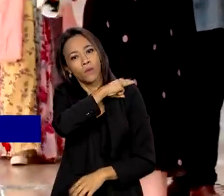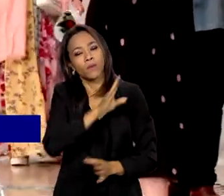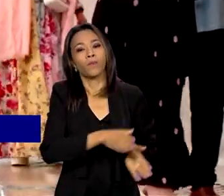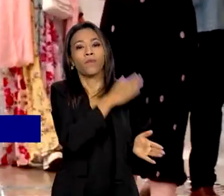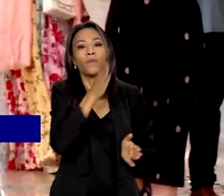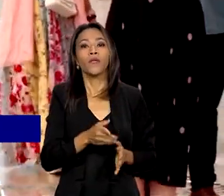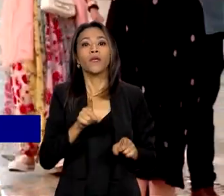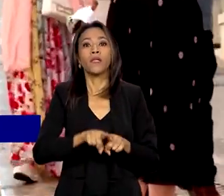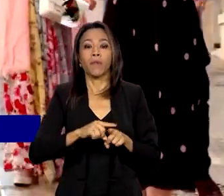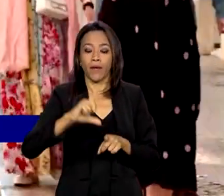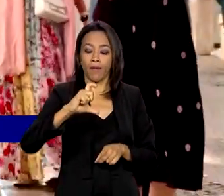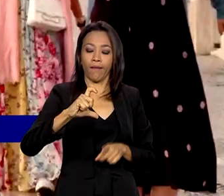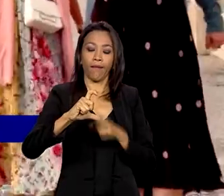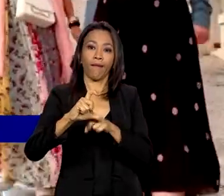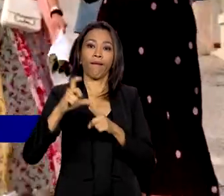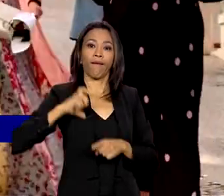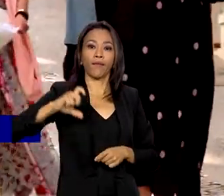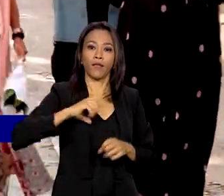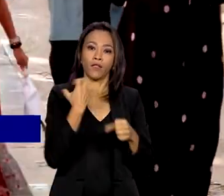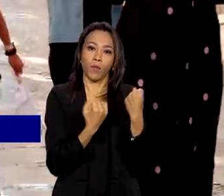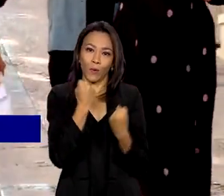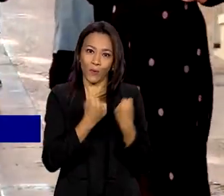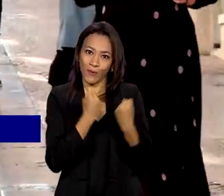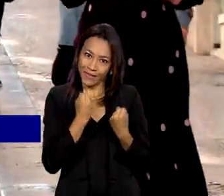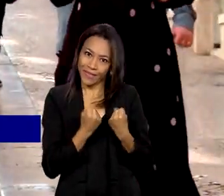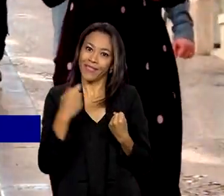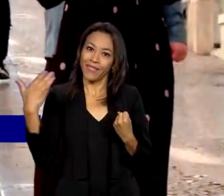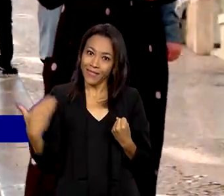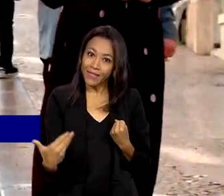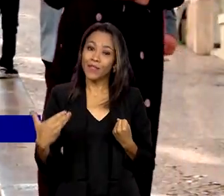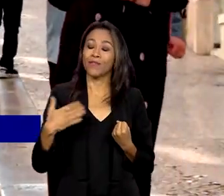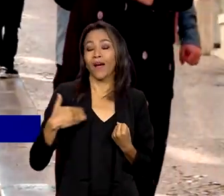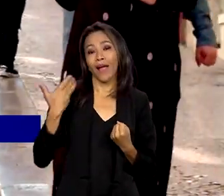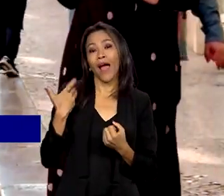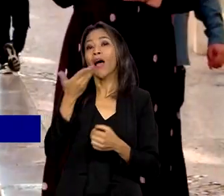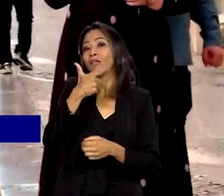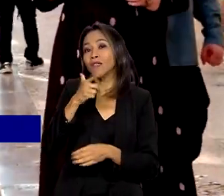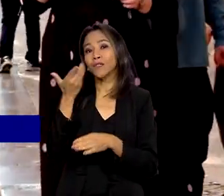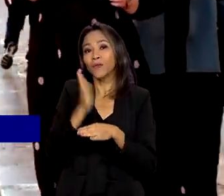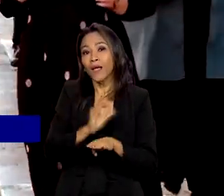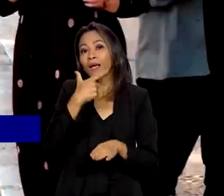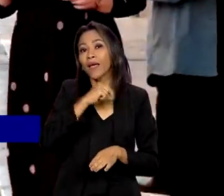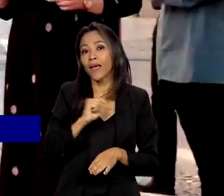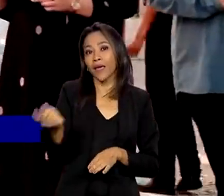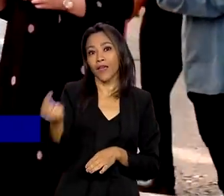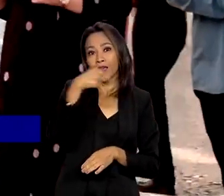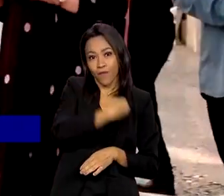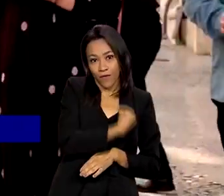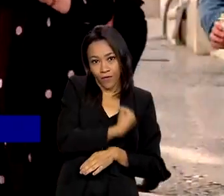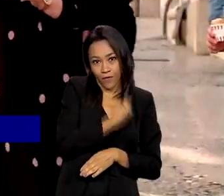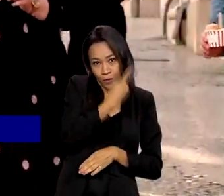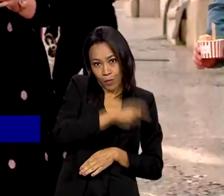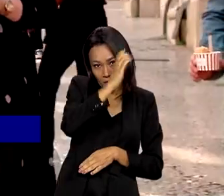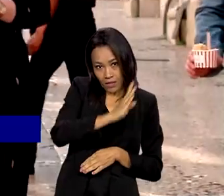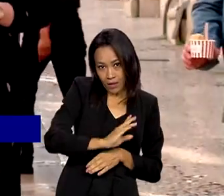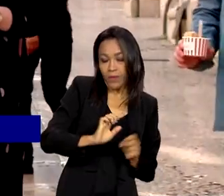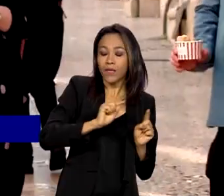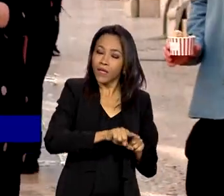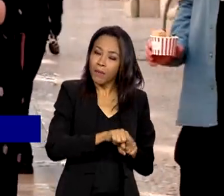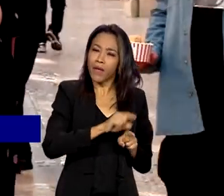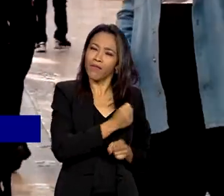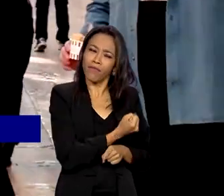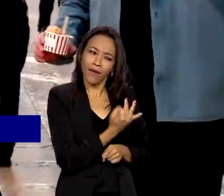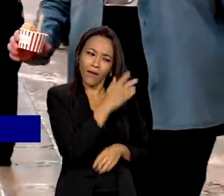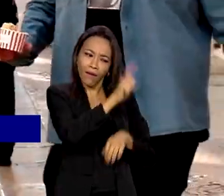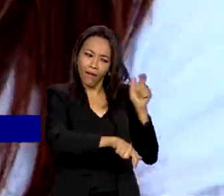de motorista. Essas medidas vão beneficiar tanto os portugueses que vivem no Brasil, quanto os milhares de brasileiros